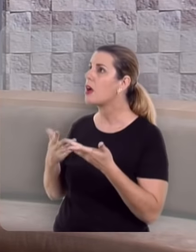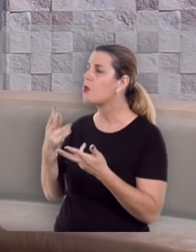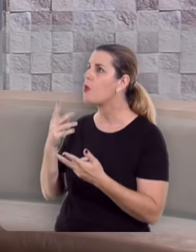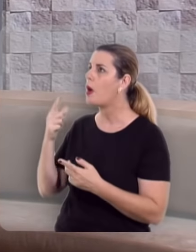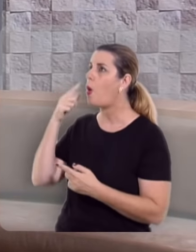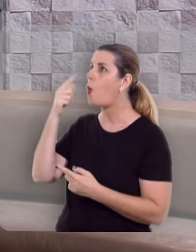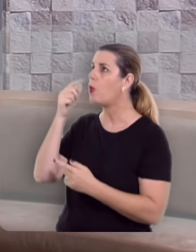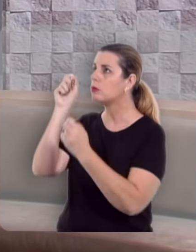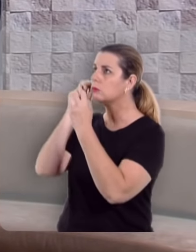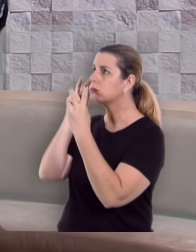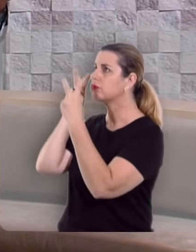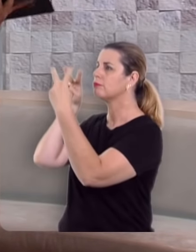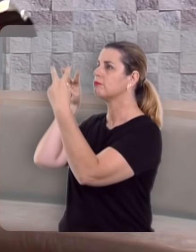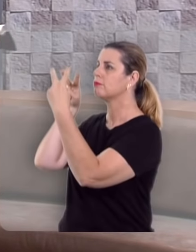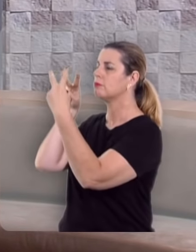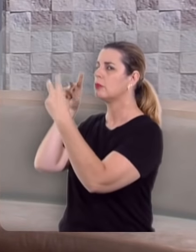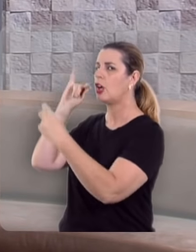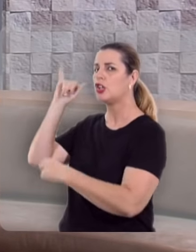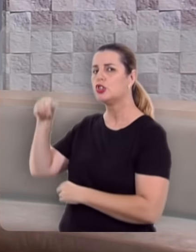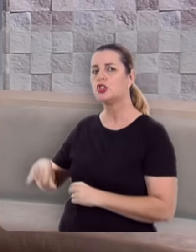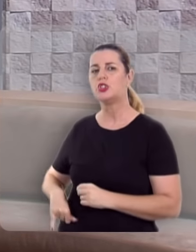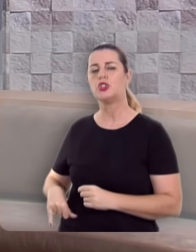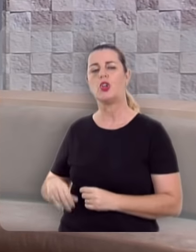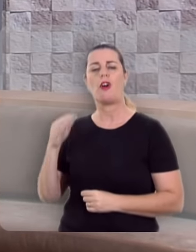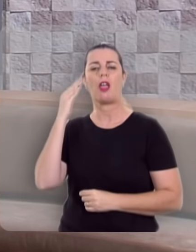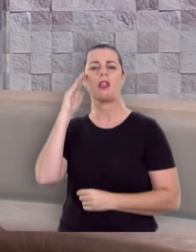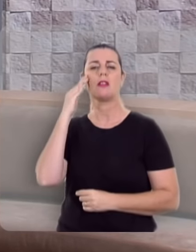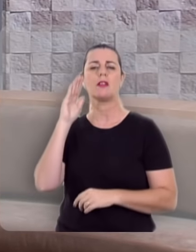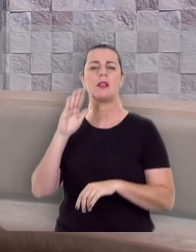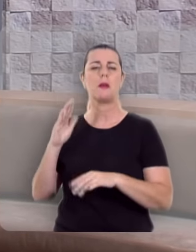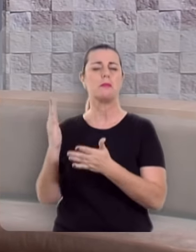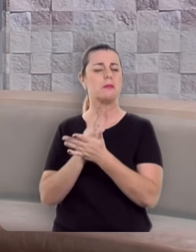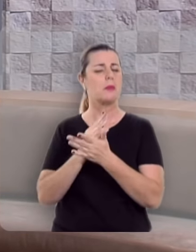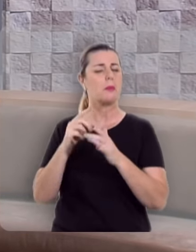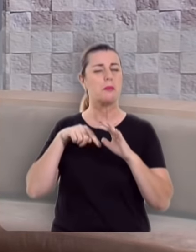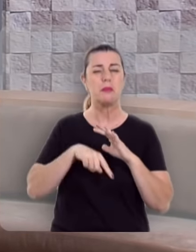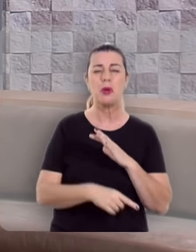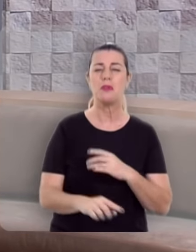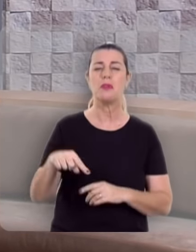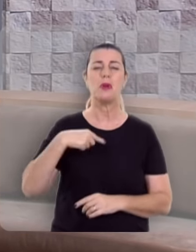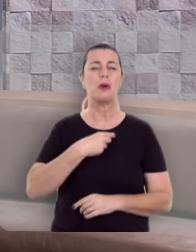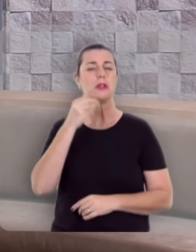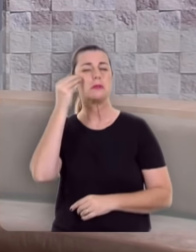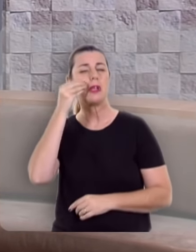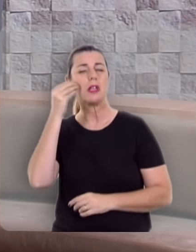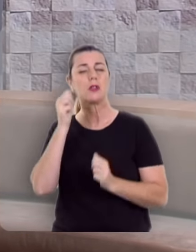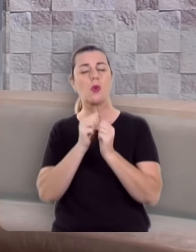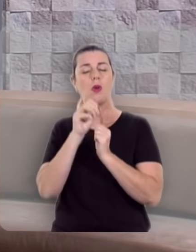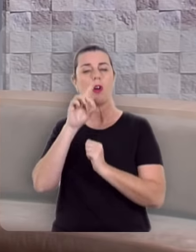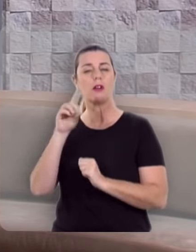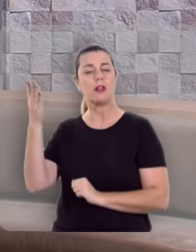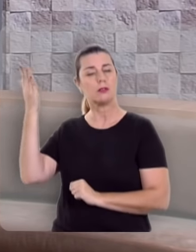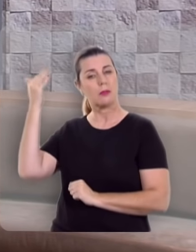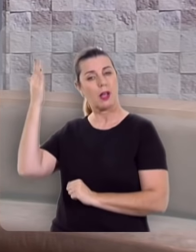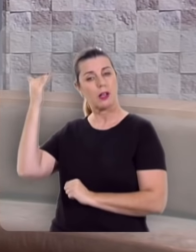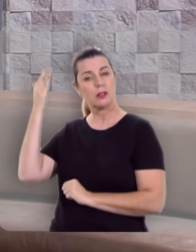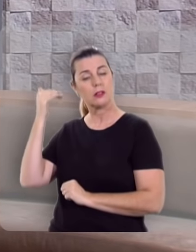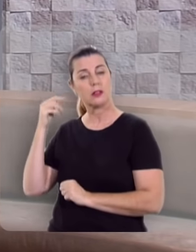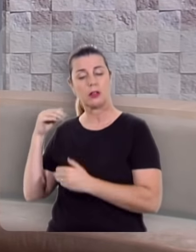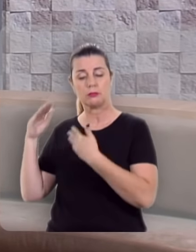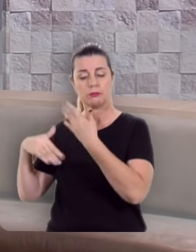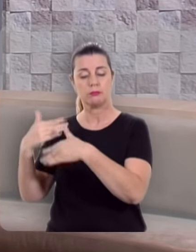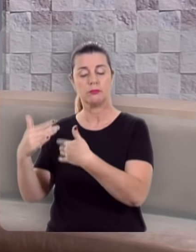Jó reconhece a majestade de Deus, ele diz: eu te conhecia só de ouvir, mas agora os meus olhos te veem.